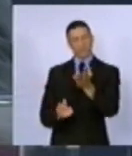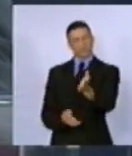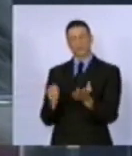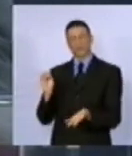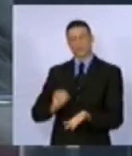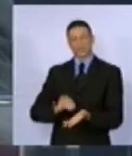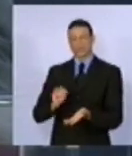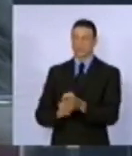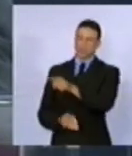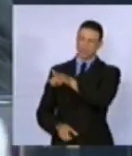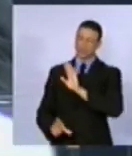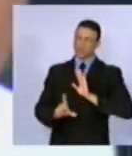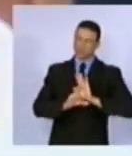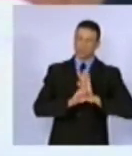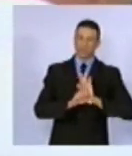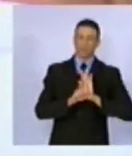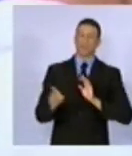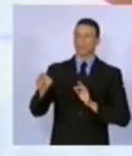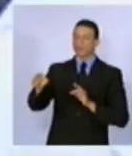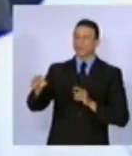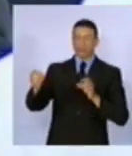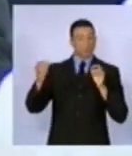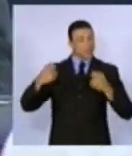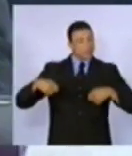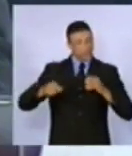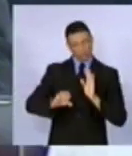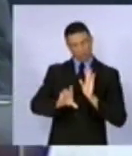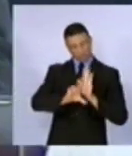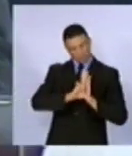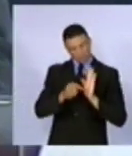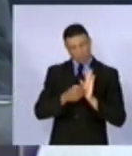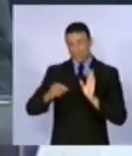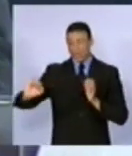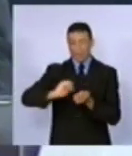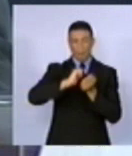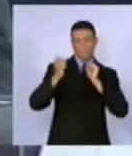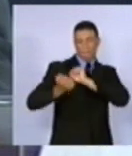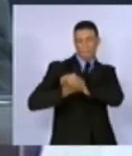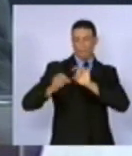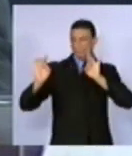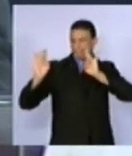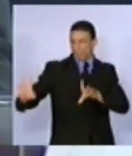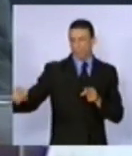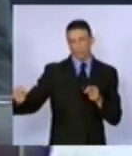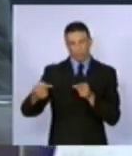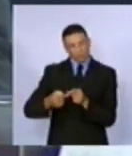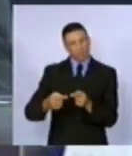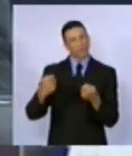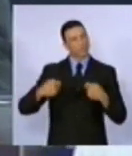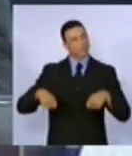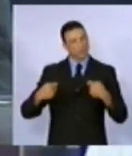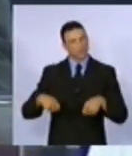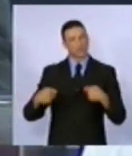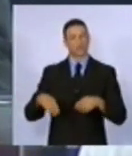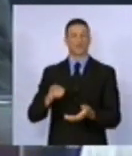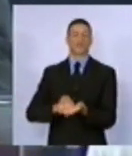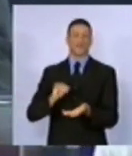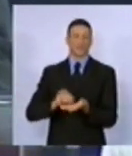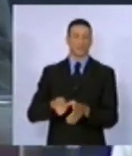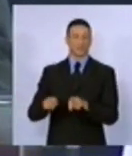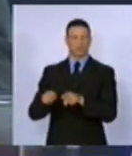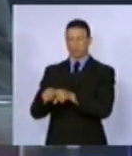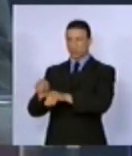cumpridas precisam ter condições de aplicação e que no caso em comento no que se refere a áreas